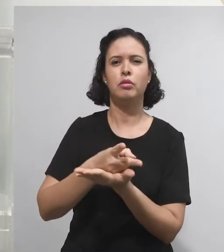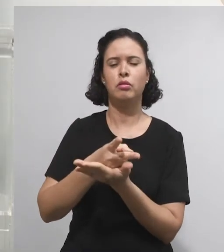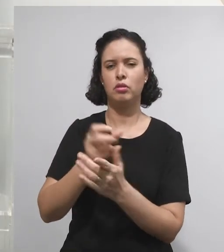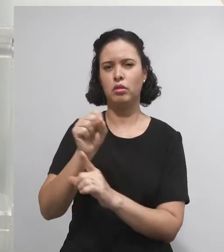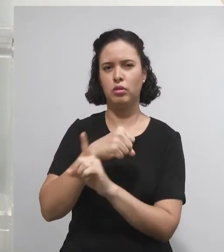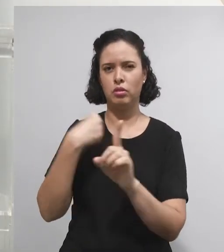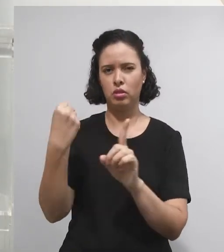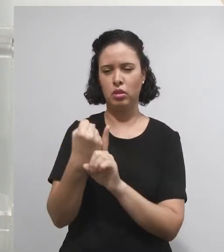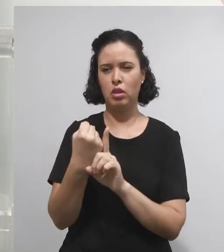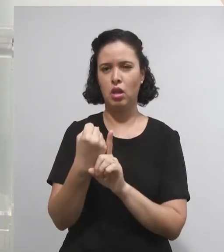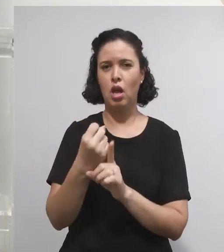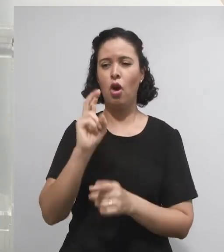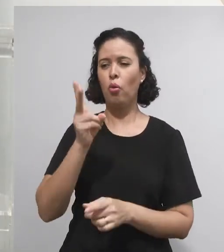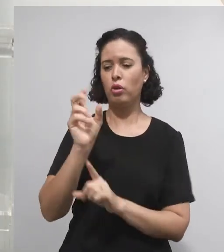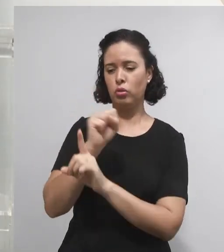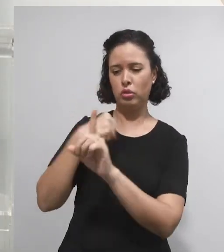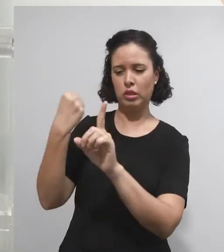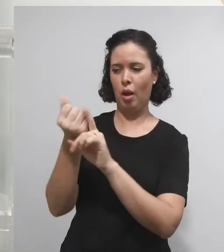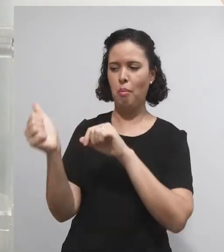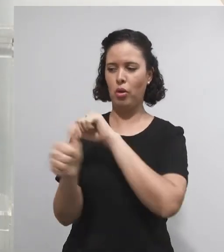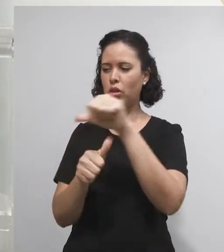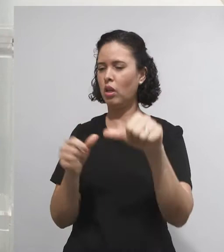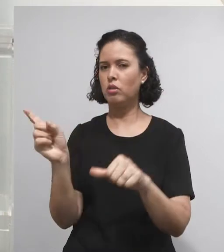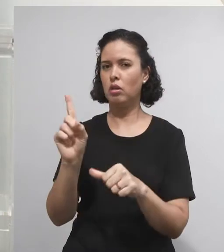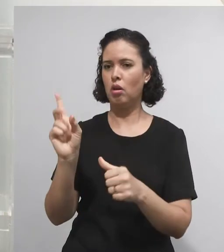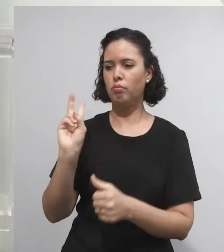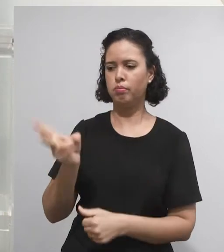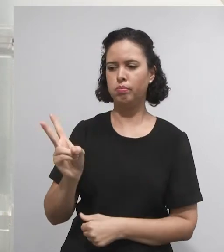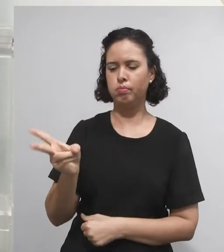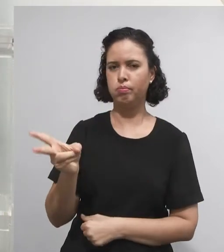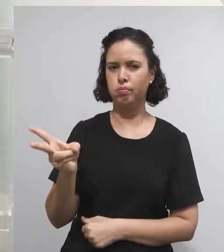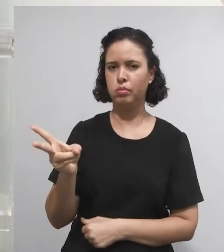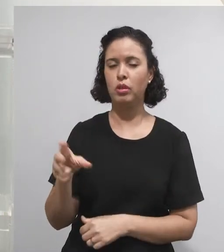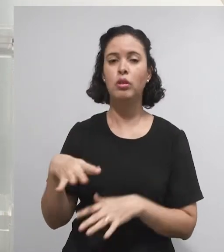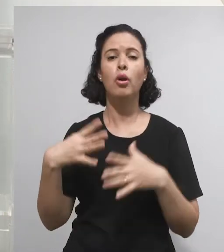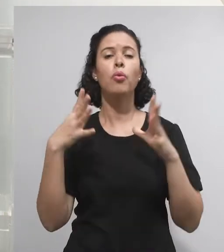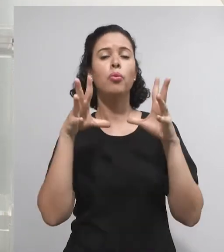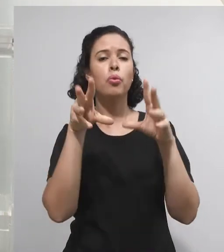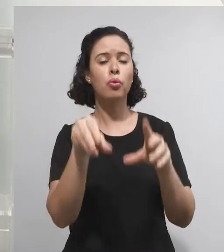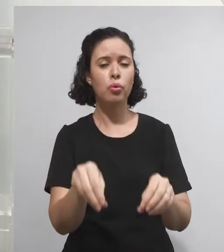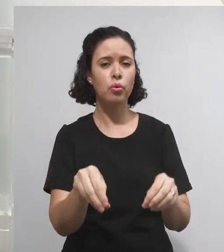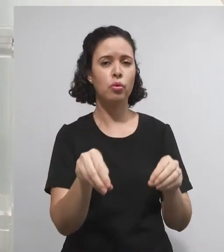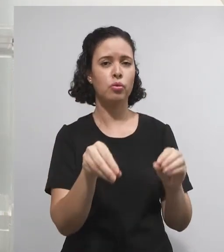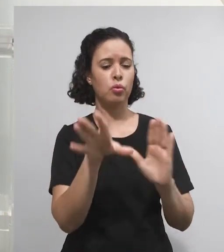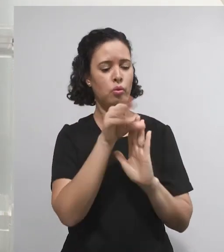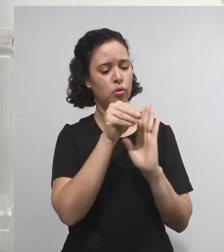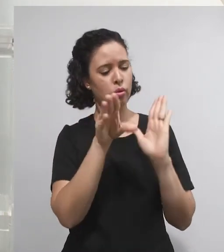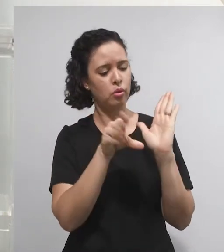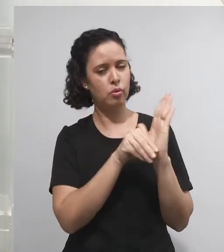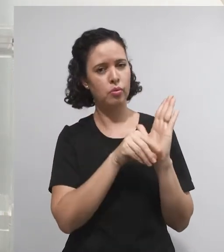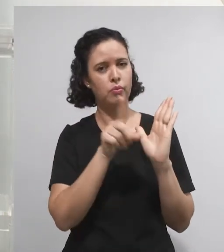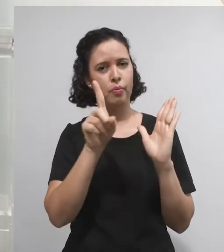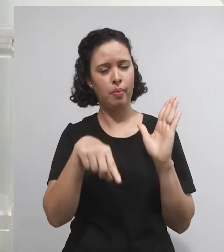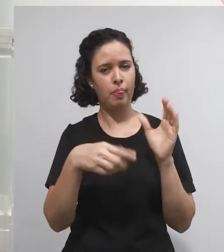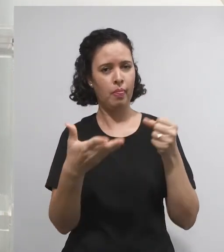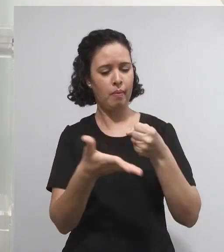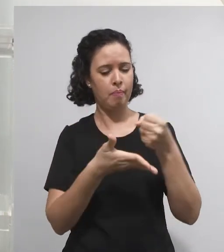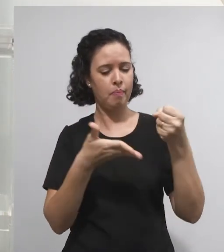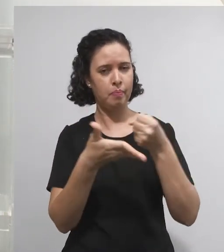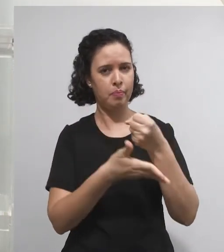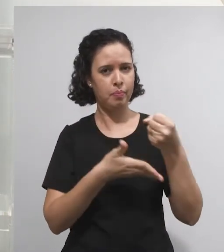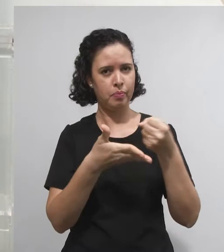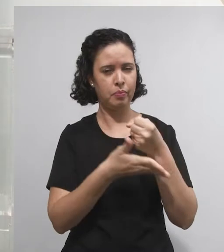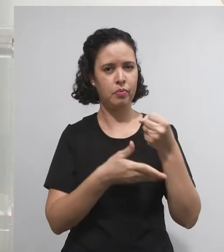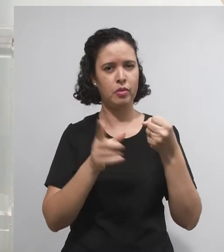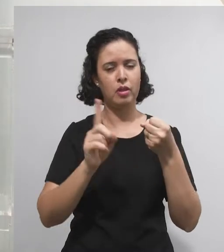é a manutenção do status quo da sociedade. Essa é a ideia de currículo. Então, toda a organização de conteúdo baseada